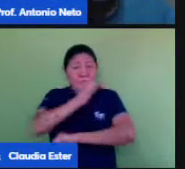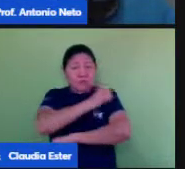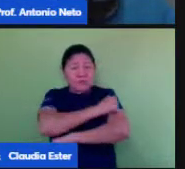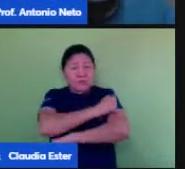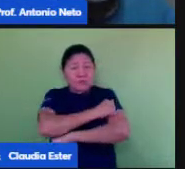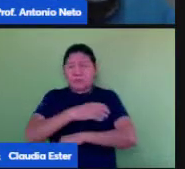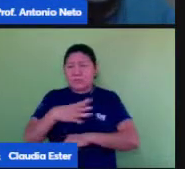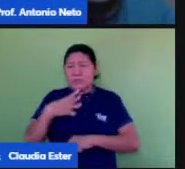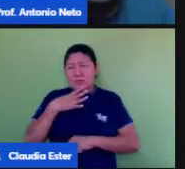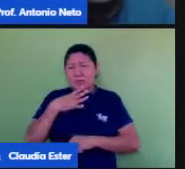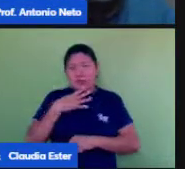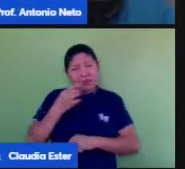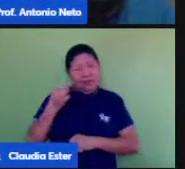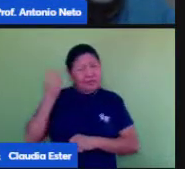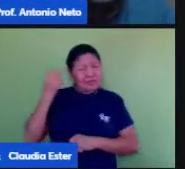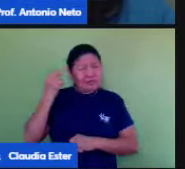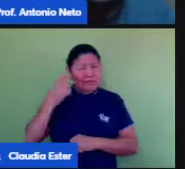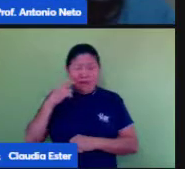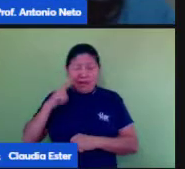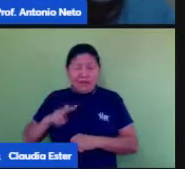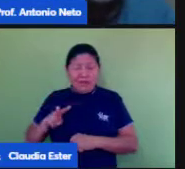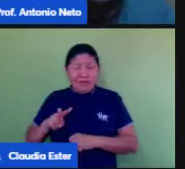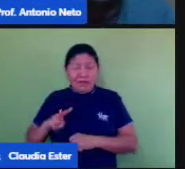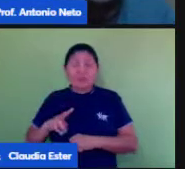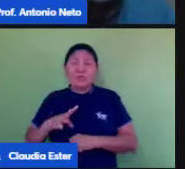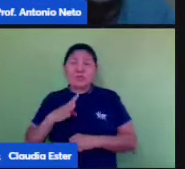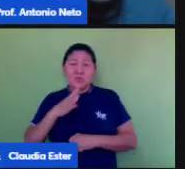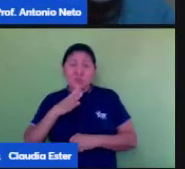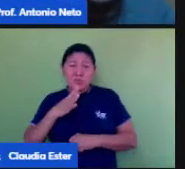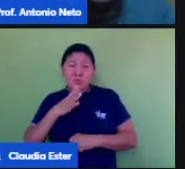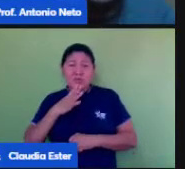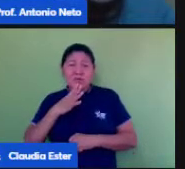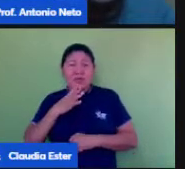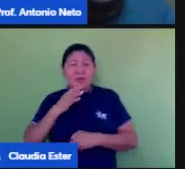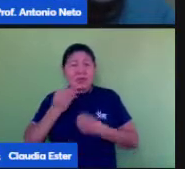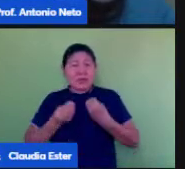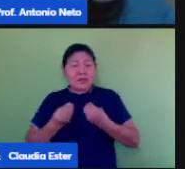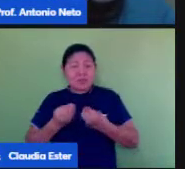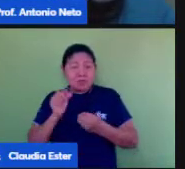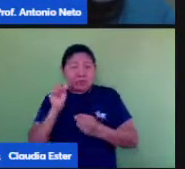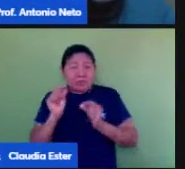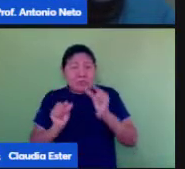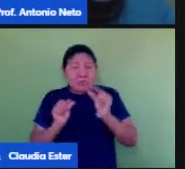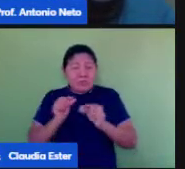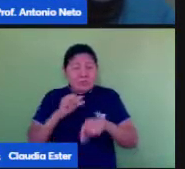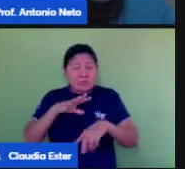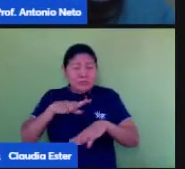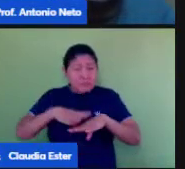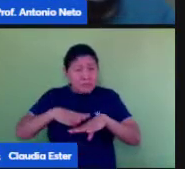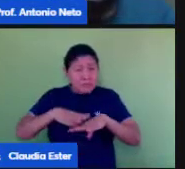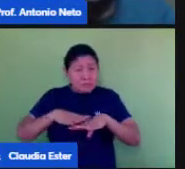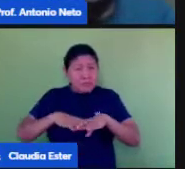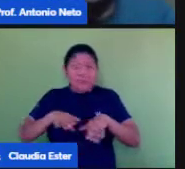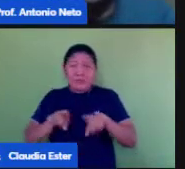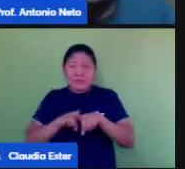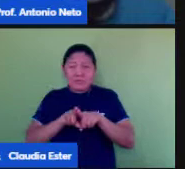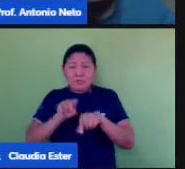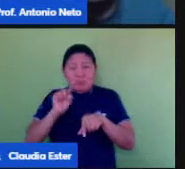prévio do aluno, tanto em relação à língua portuguesa quanto da matemática, em que há